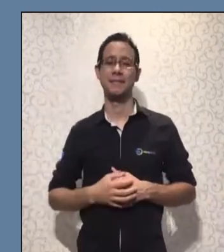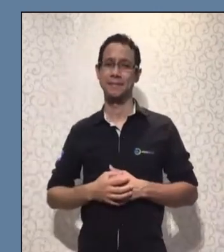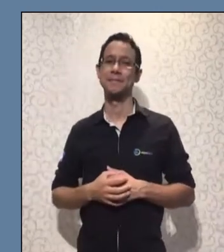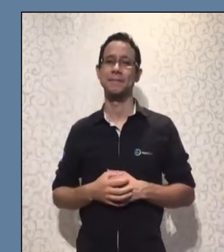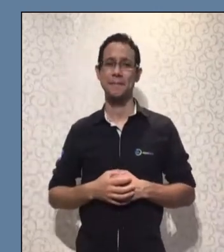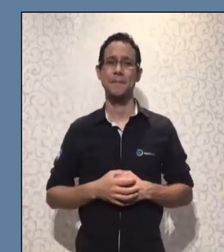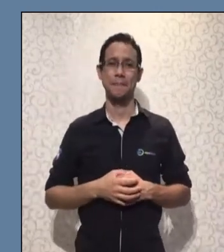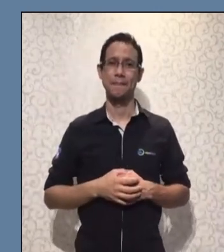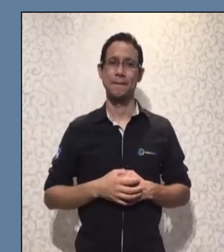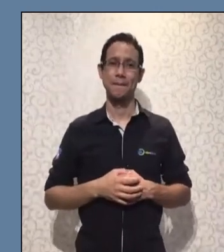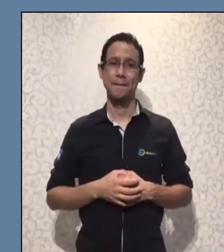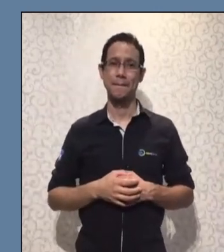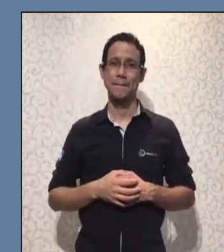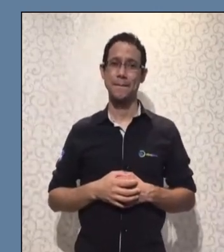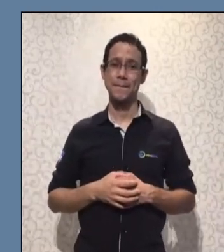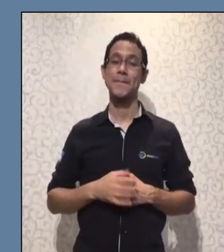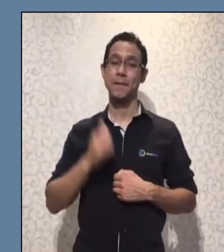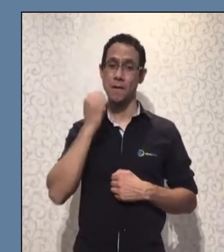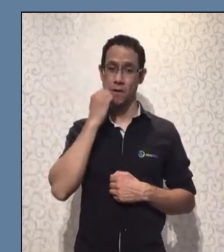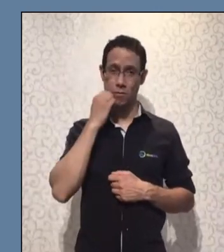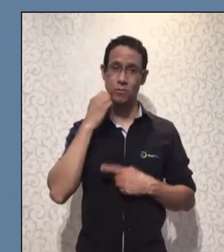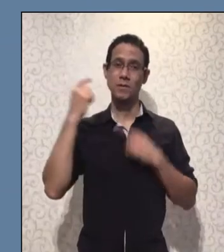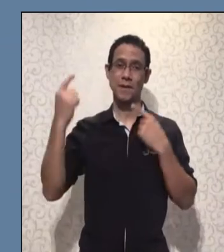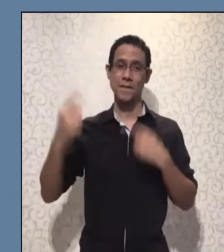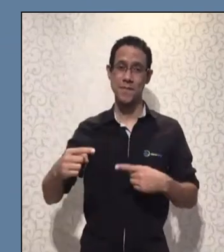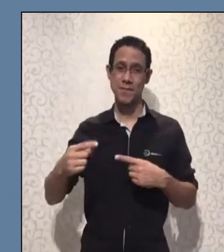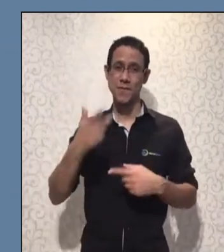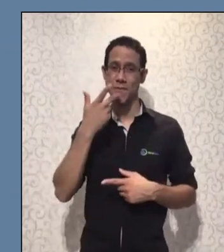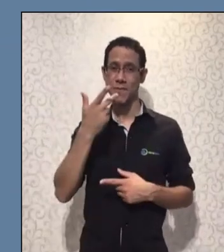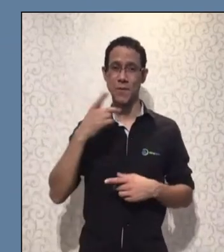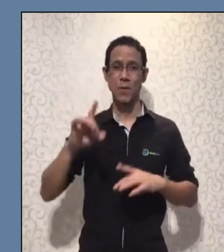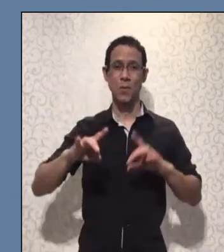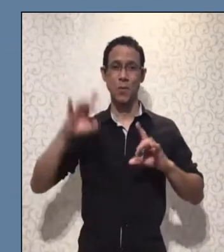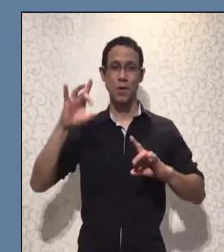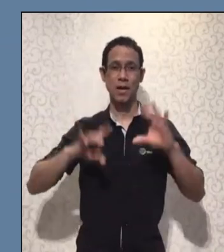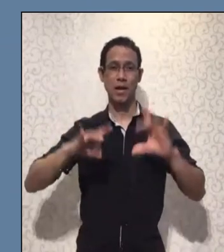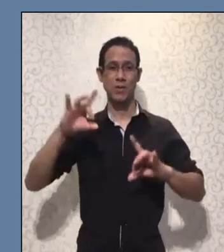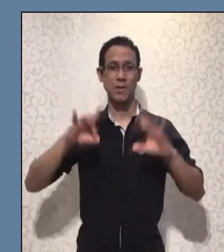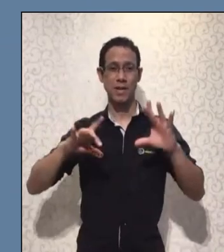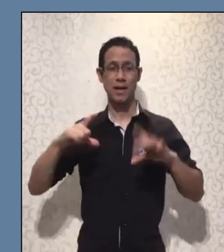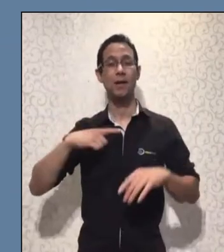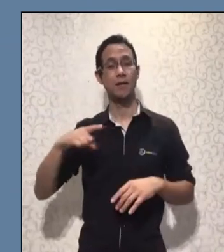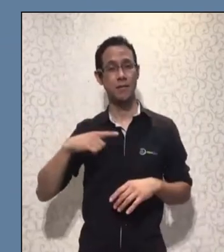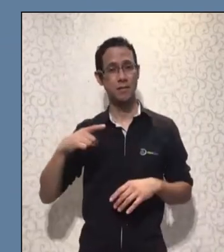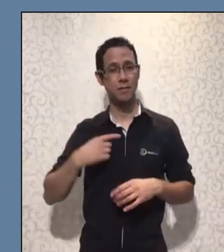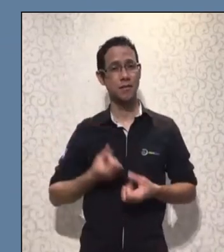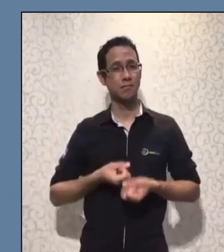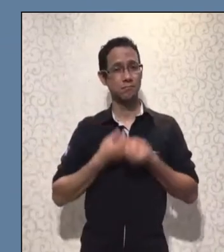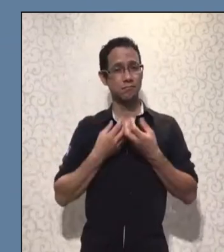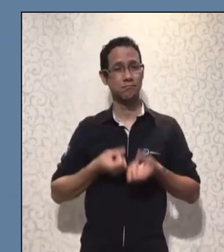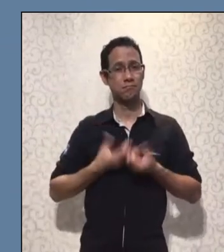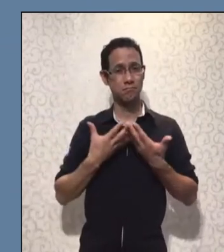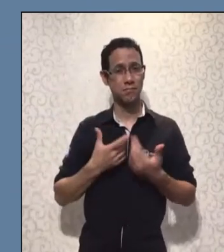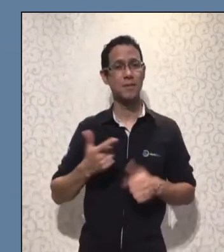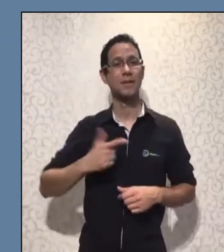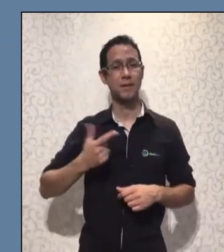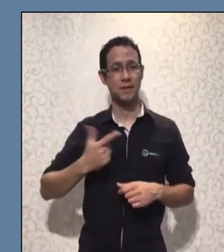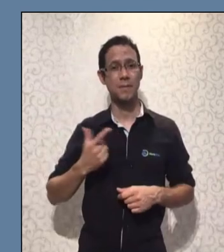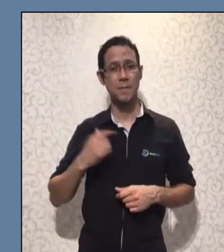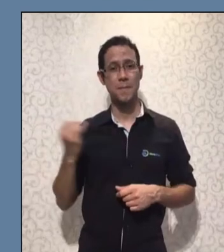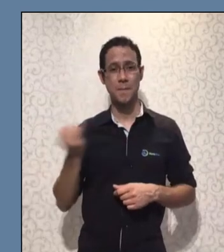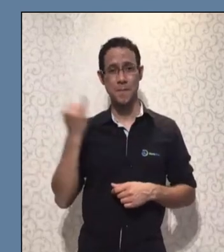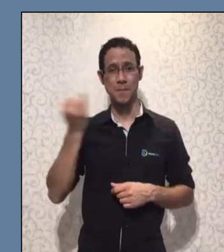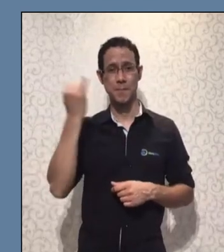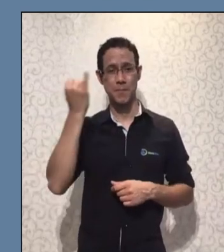que, aliás, que é um desafio, falou de curadoria, né? Um dado que, para mim, que demonstra uma